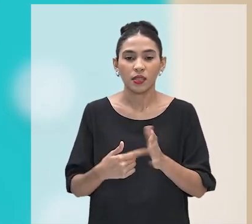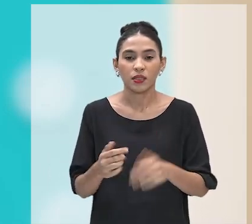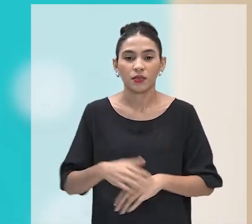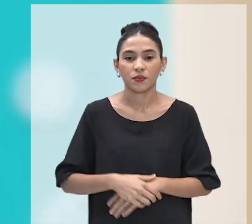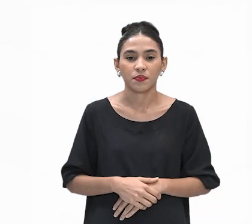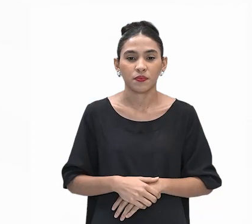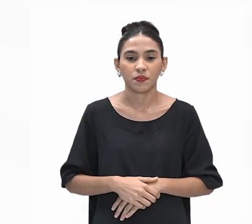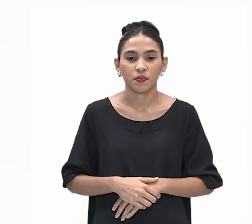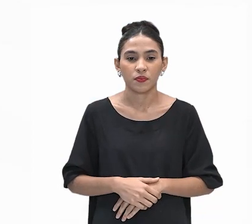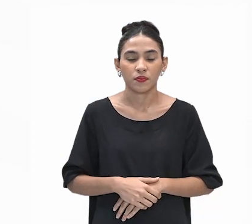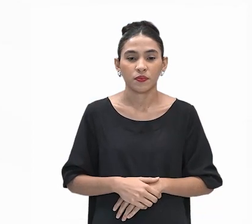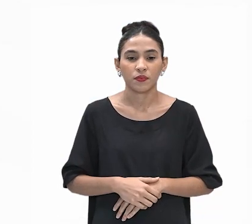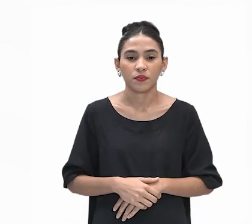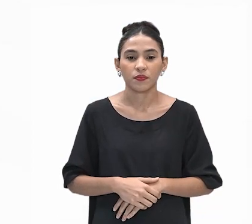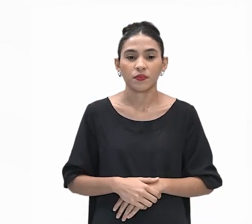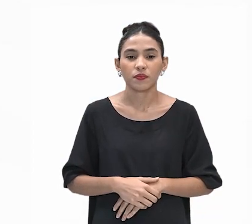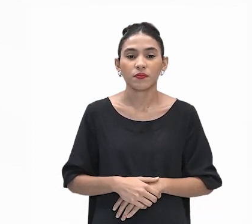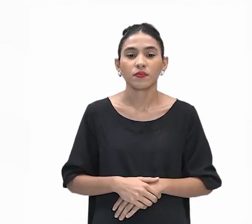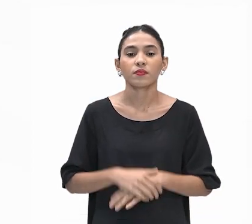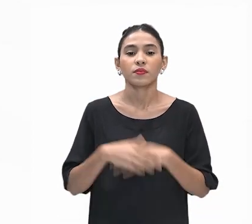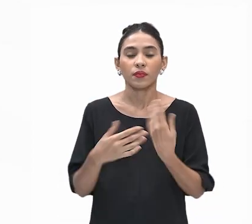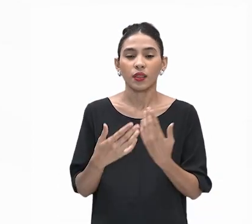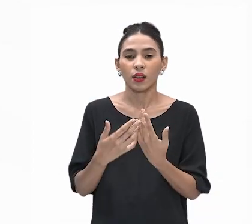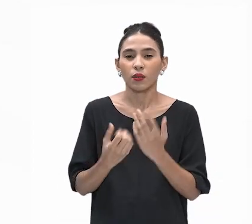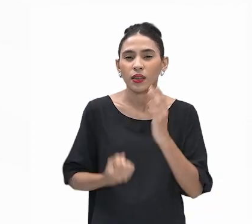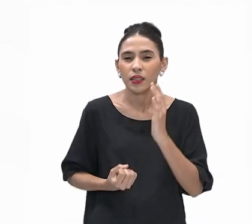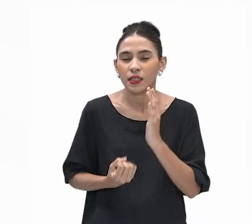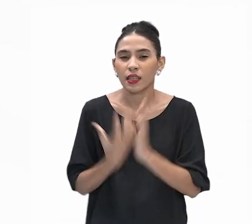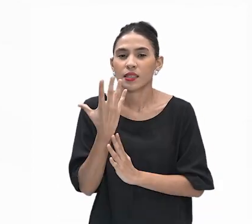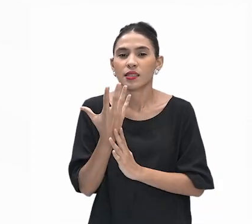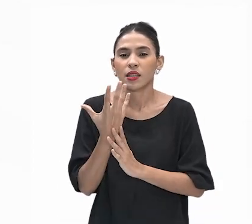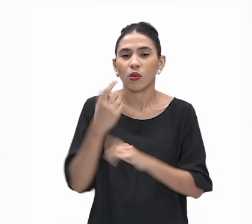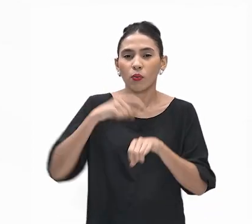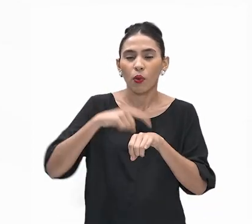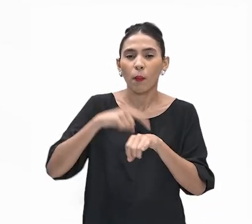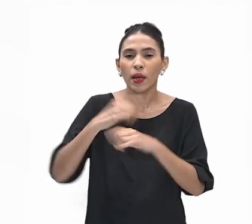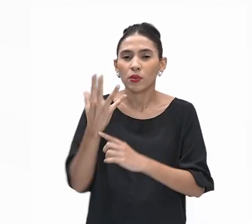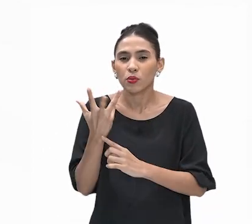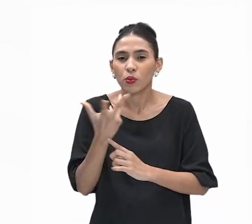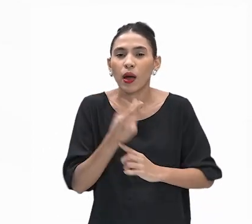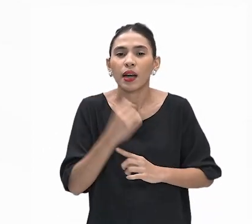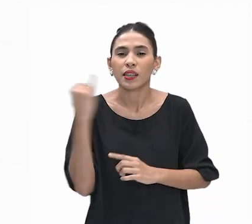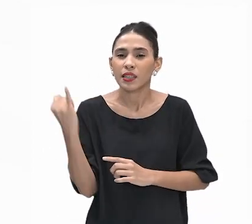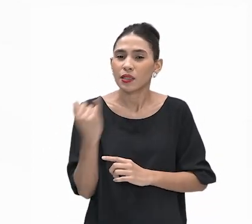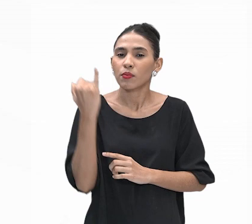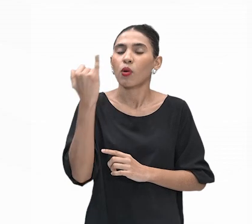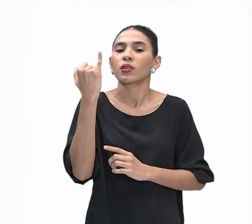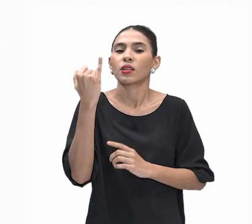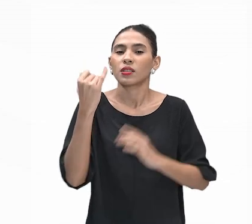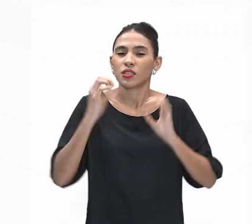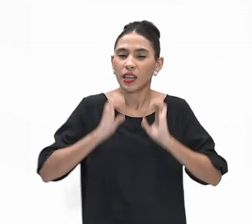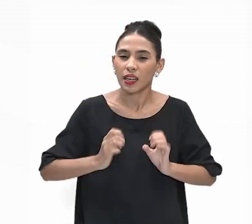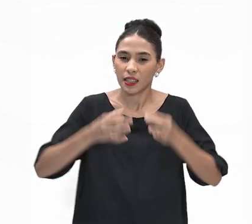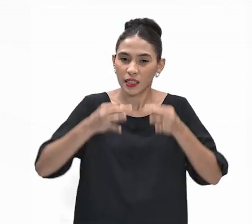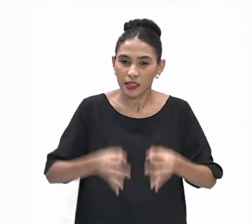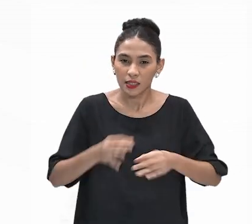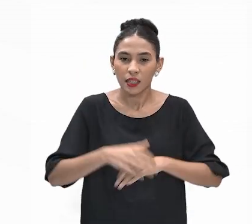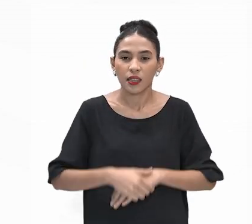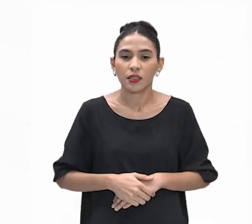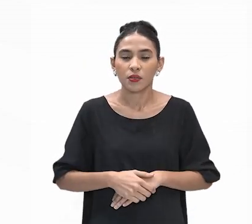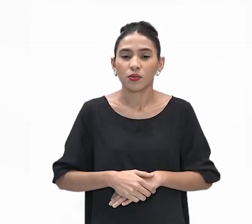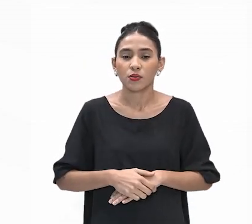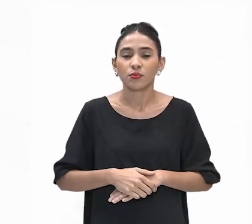vamos ver? A grandeza de uma obra de arte está fundamentalmente no seu caráter ambíguo, que deixa ao